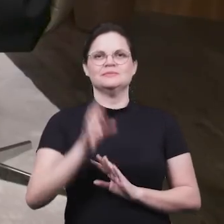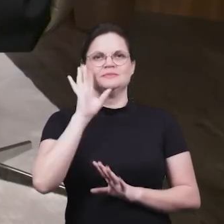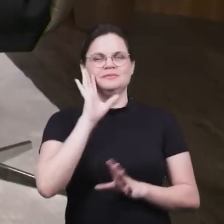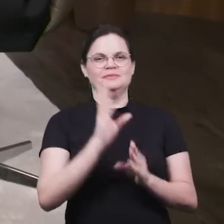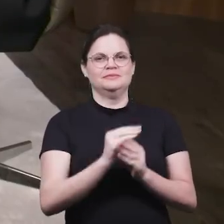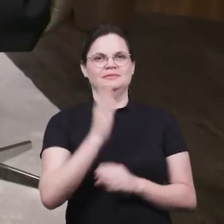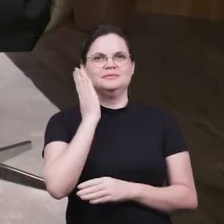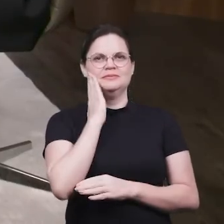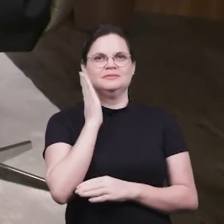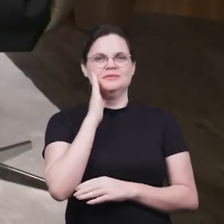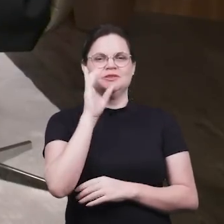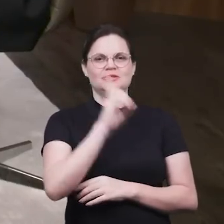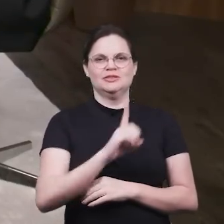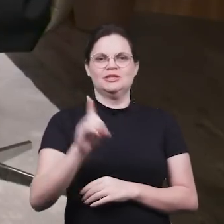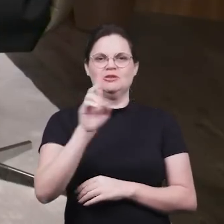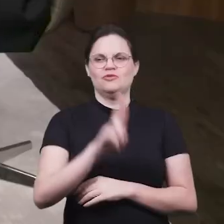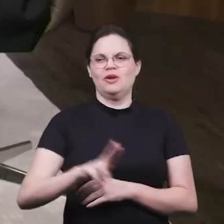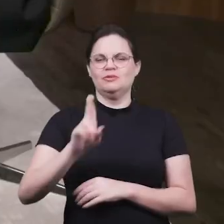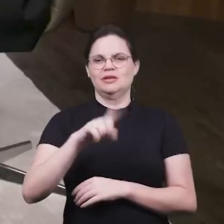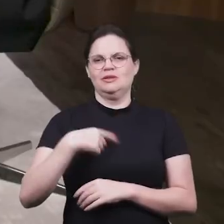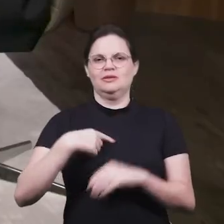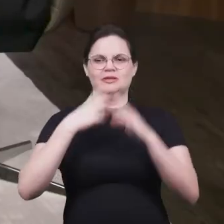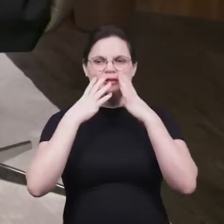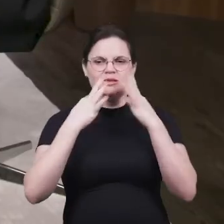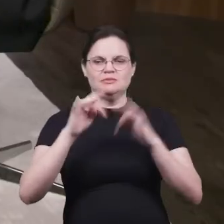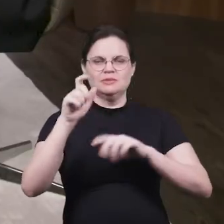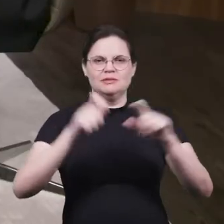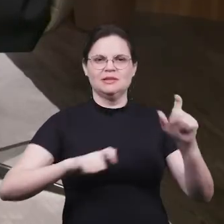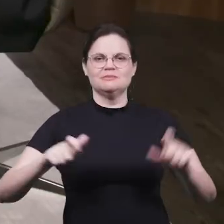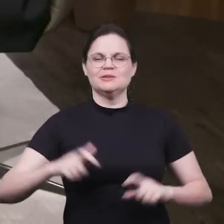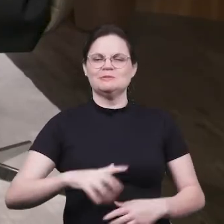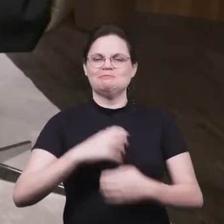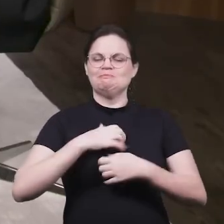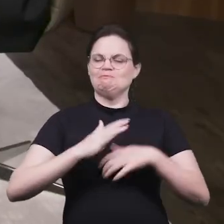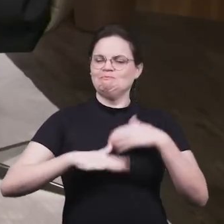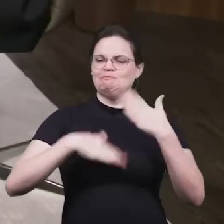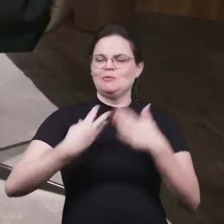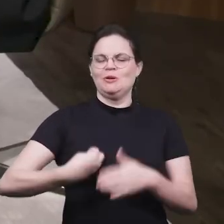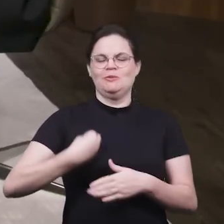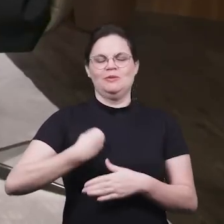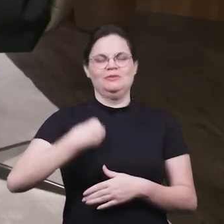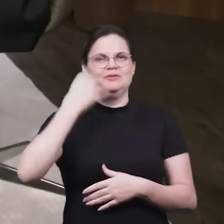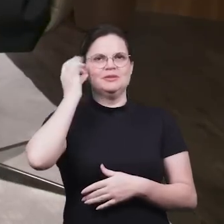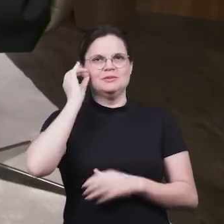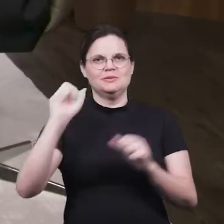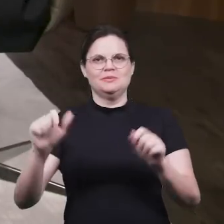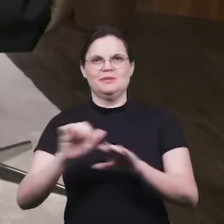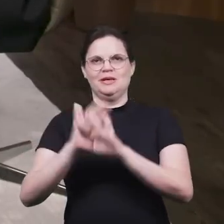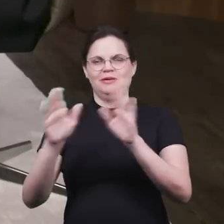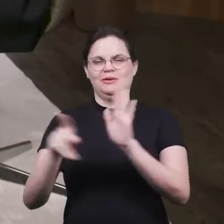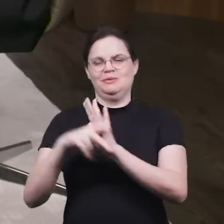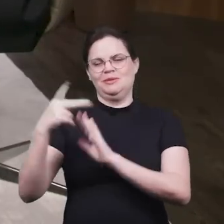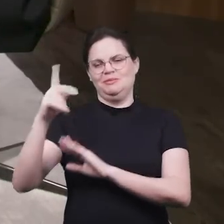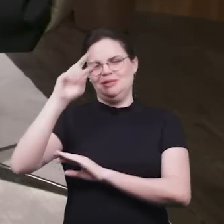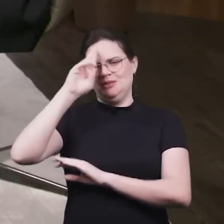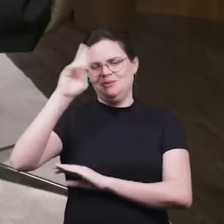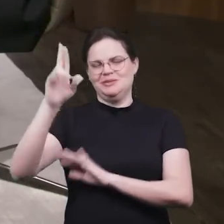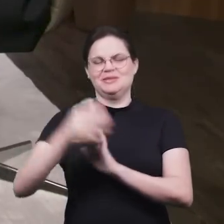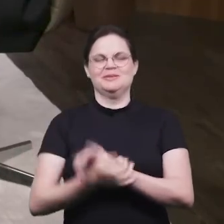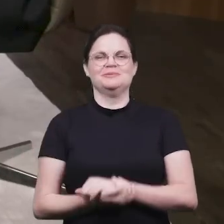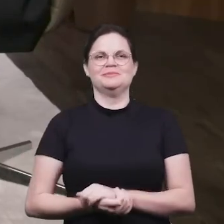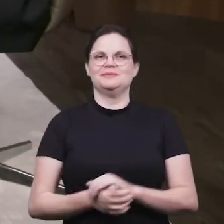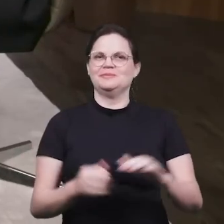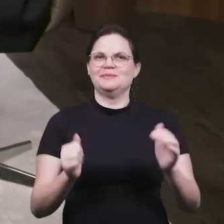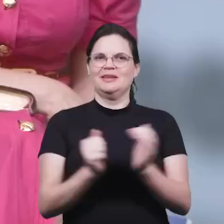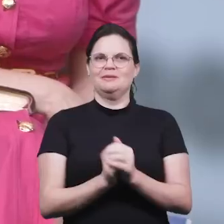vai usar o nosso testemunho para edificar as vidas para a glória dele. Amém. Graças a Deus. Glória a Deus.